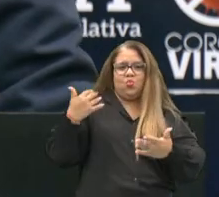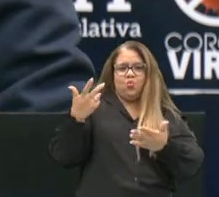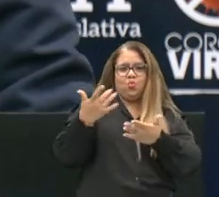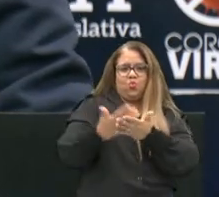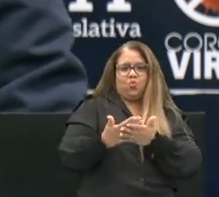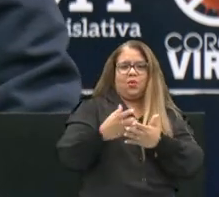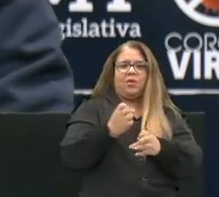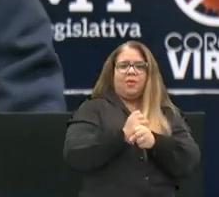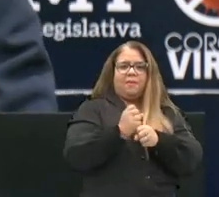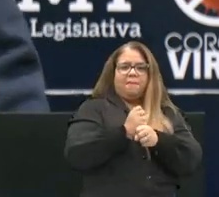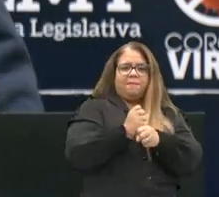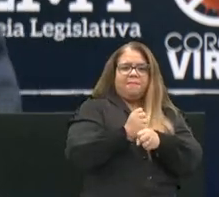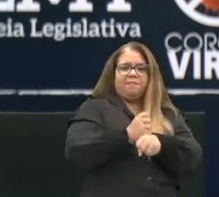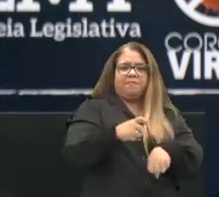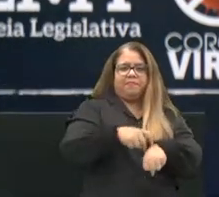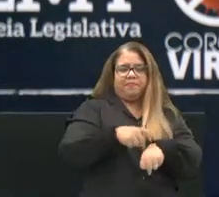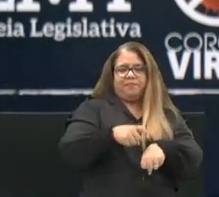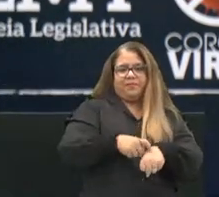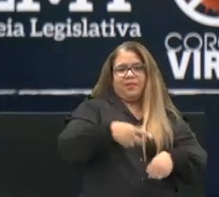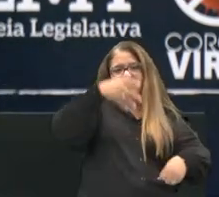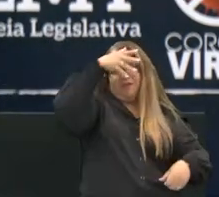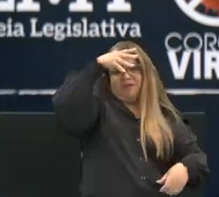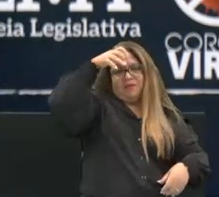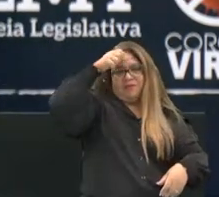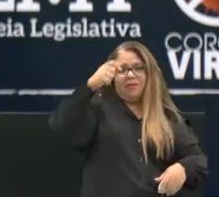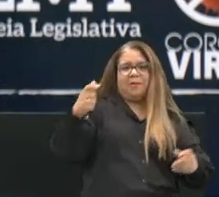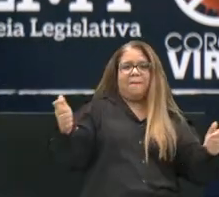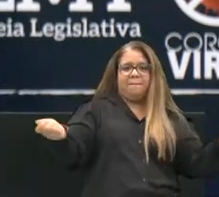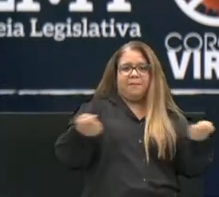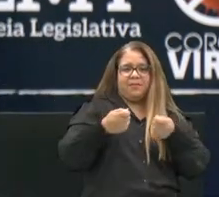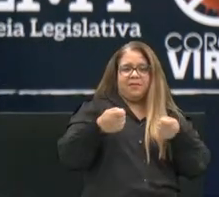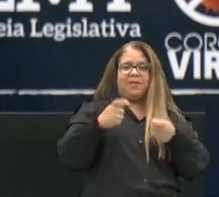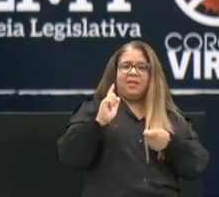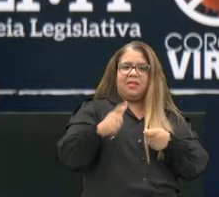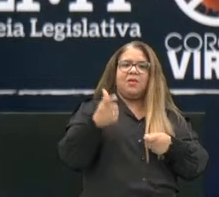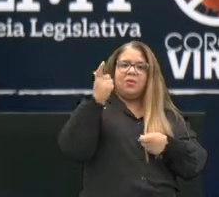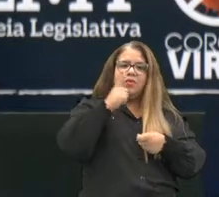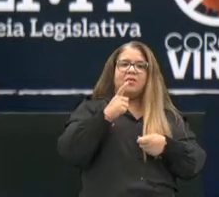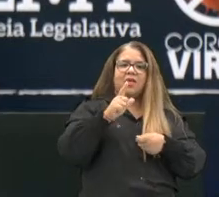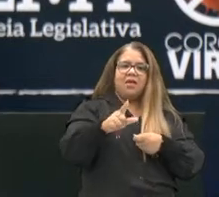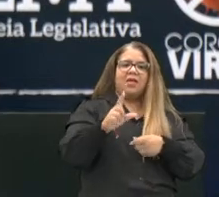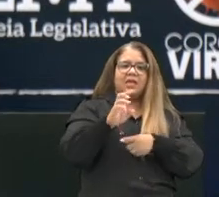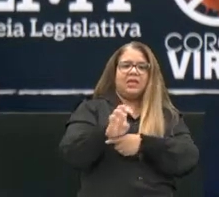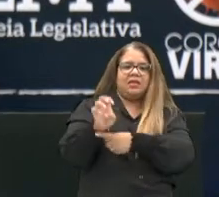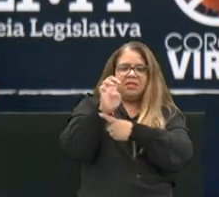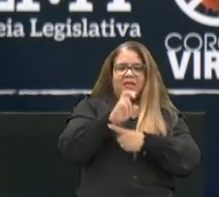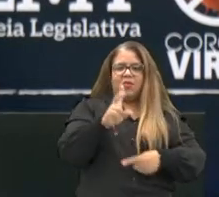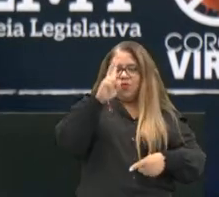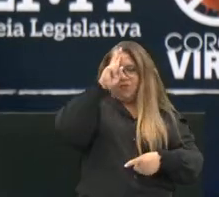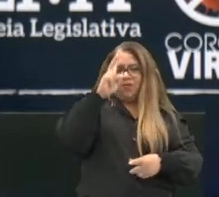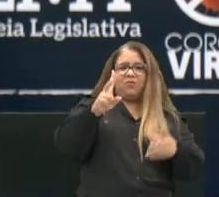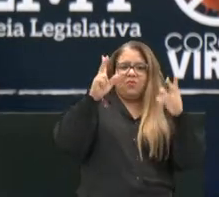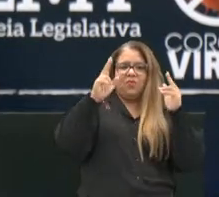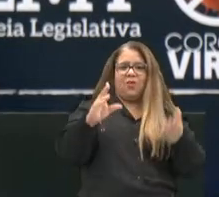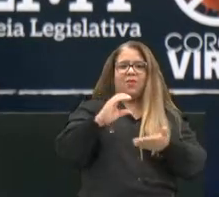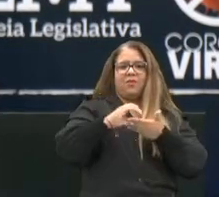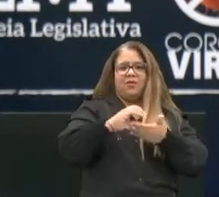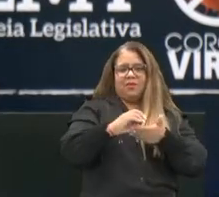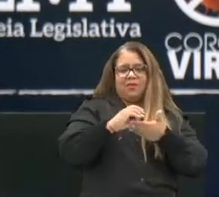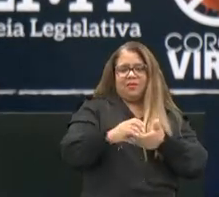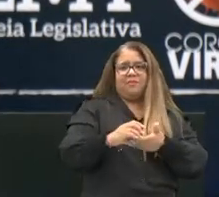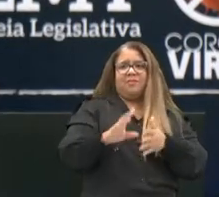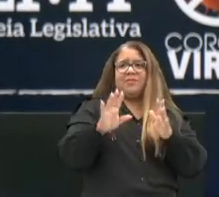longo de tanto tempo para que Mato Grosso hoje pudesse ser esse grande produtor e esse estado tão forte economicamente.